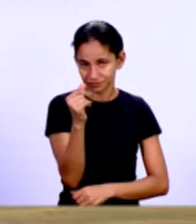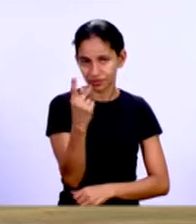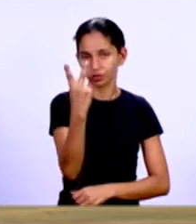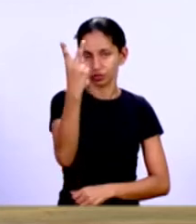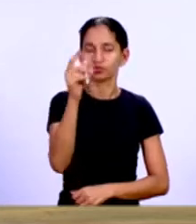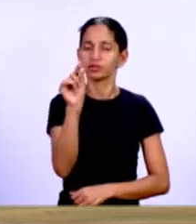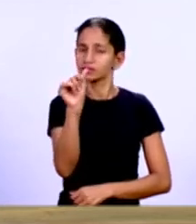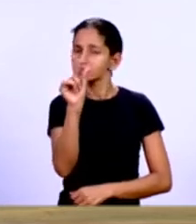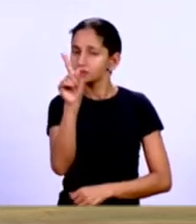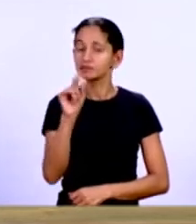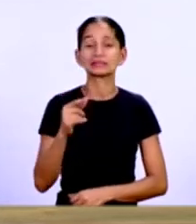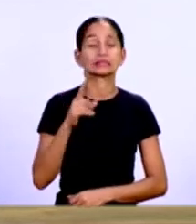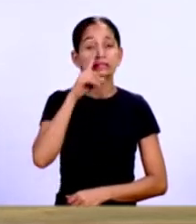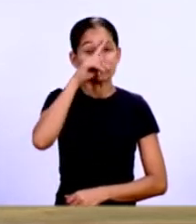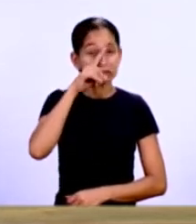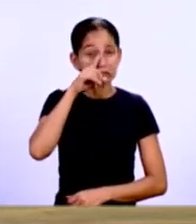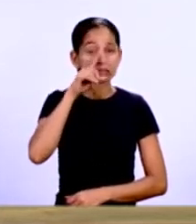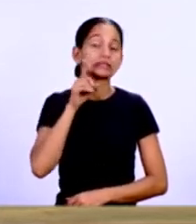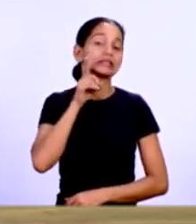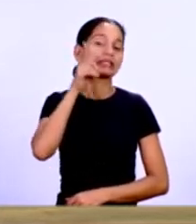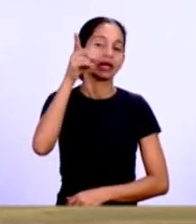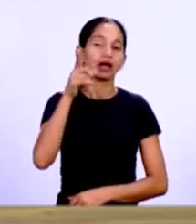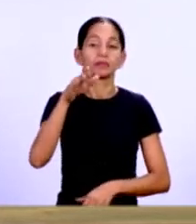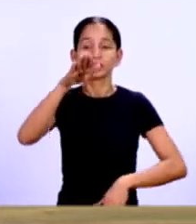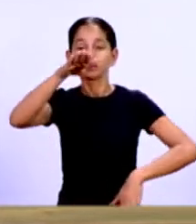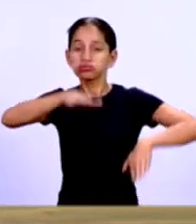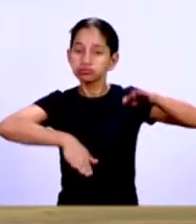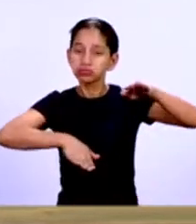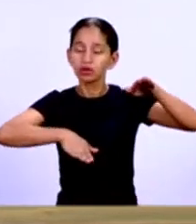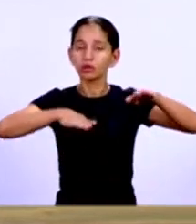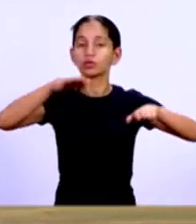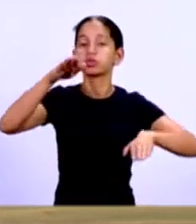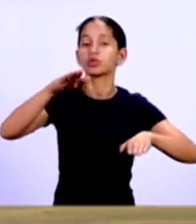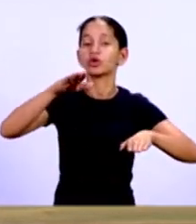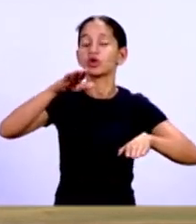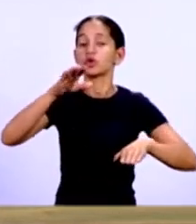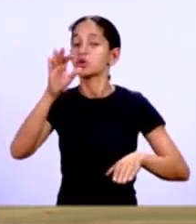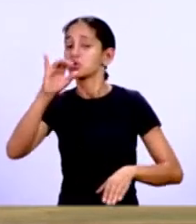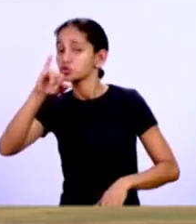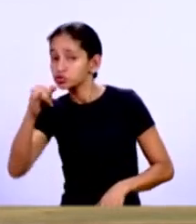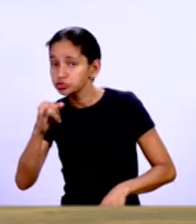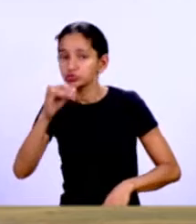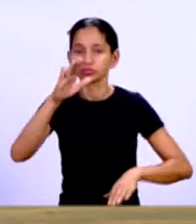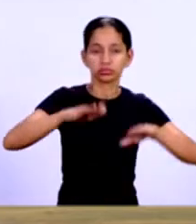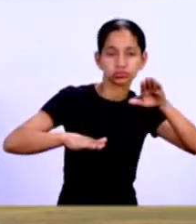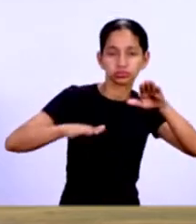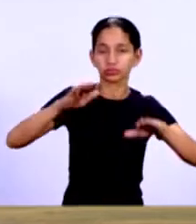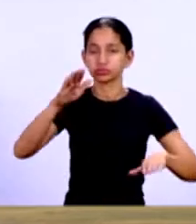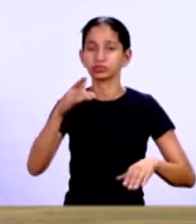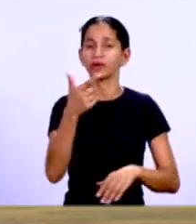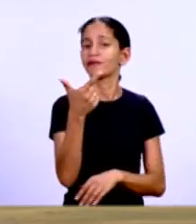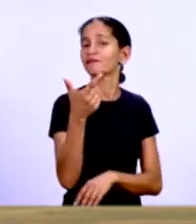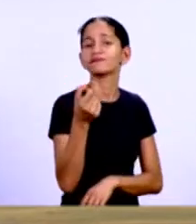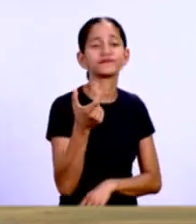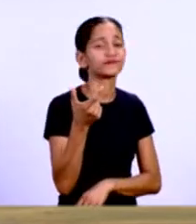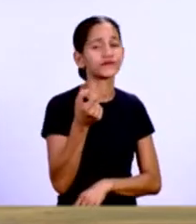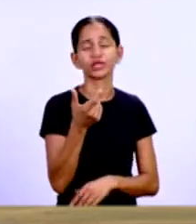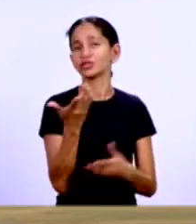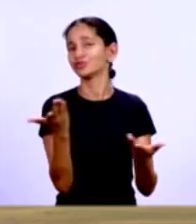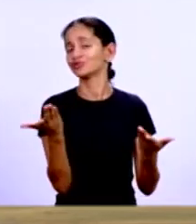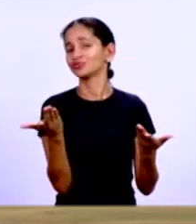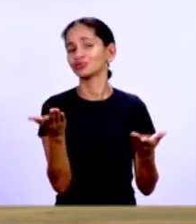considerado um investimento de alto risco, porque é o mercado de renda variável. Se durante o ano você conseguir de 20% e 30% de